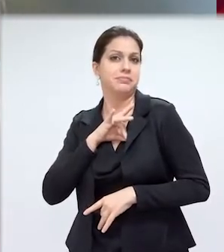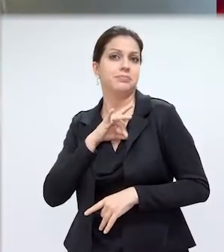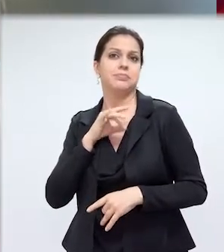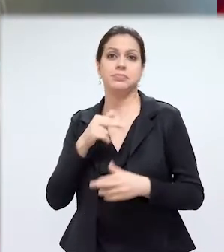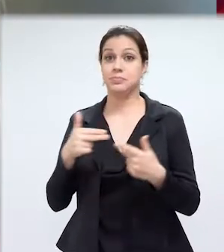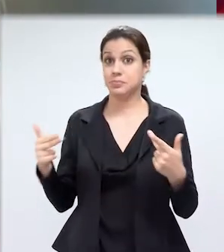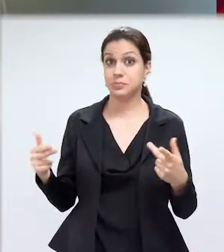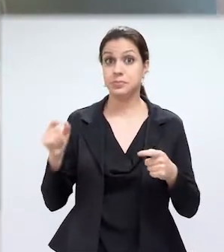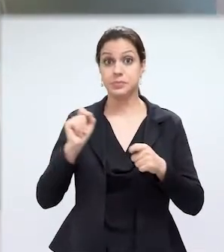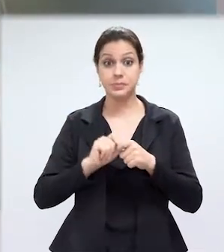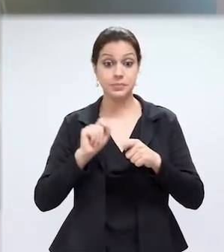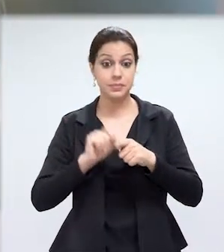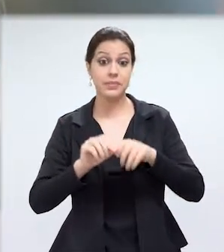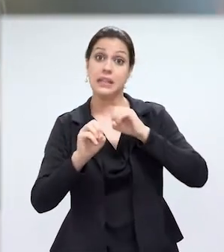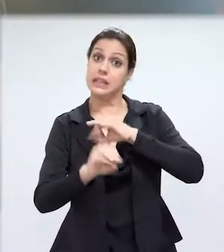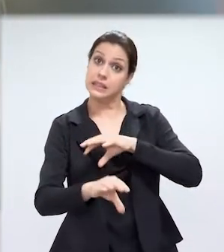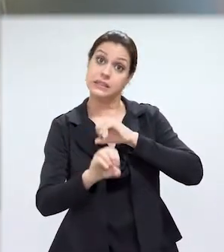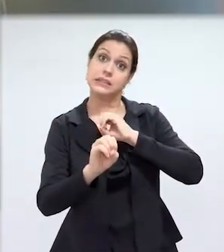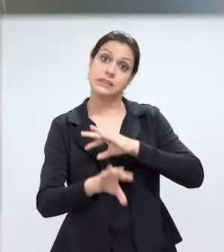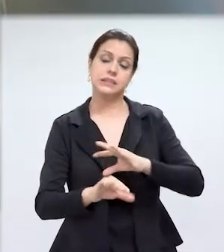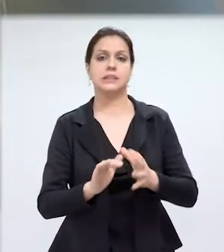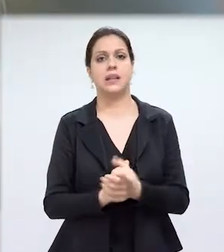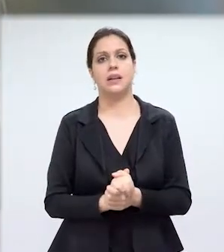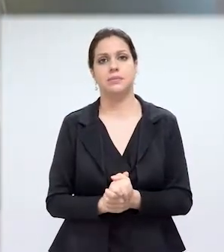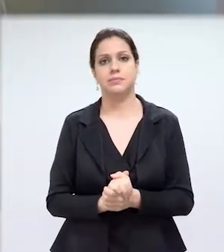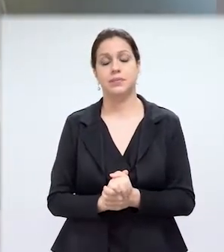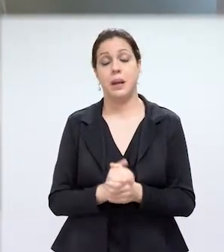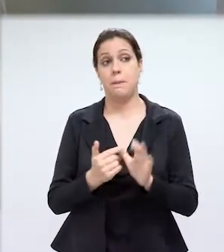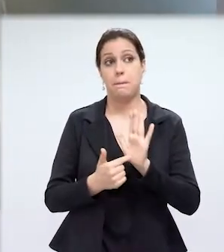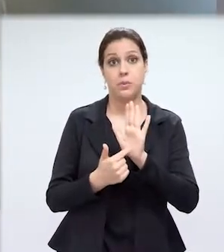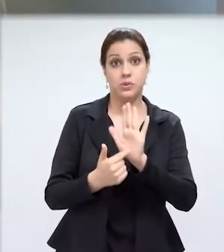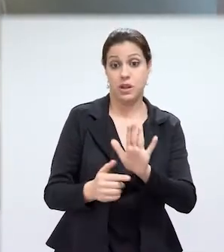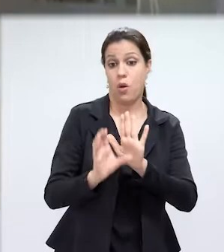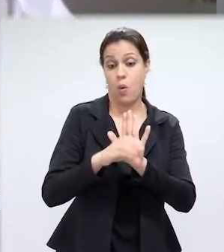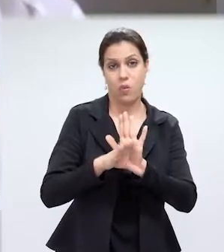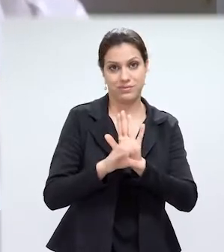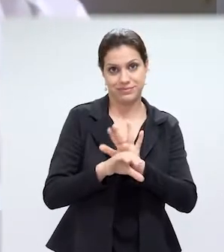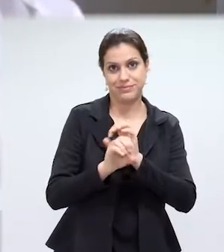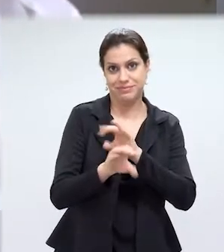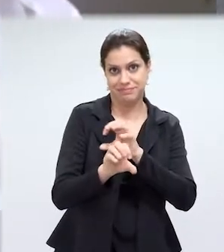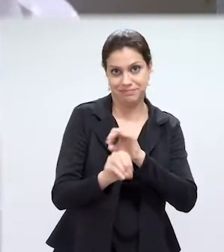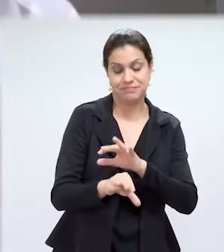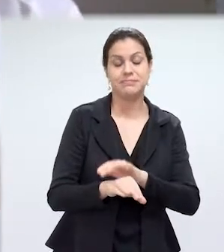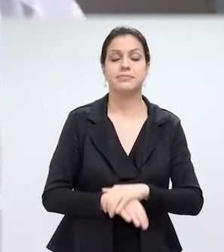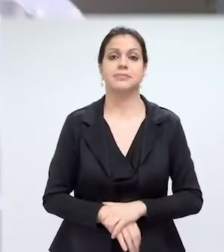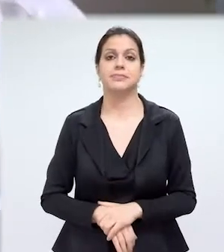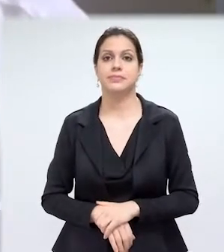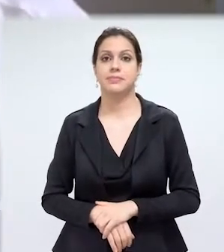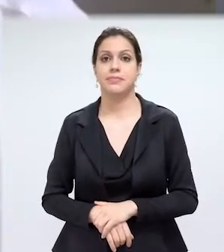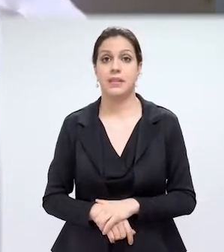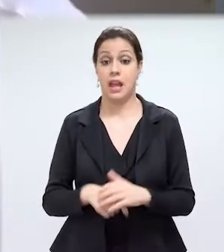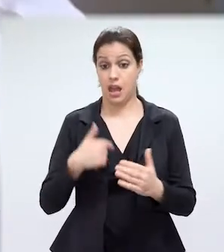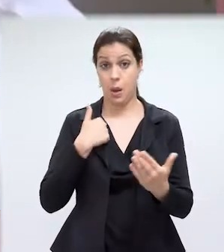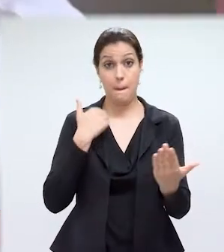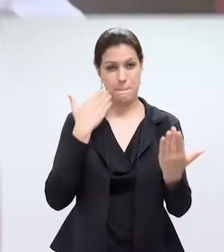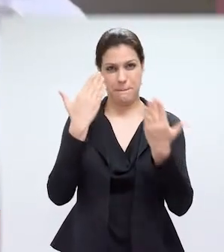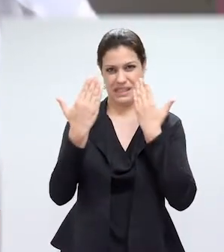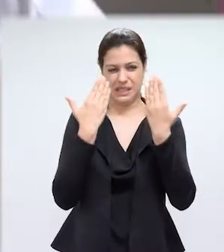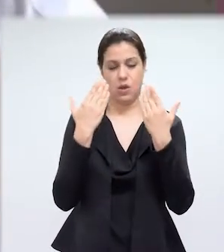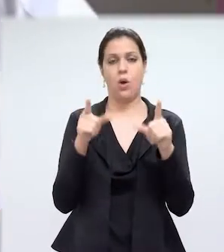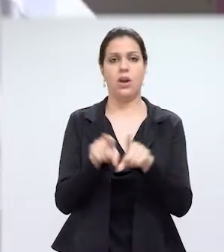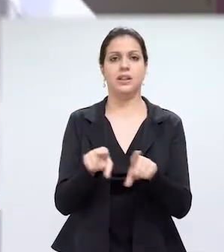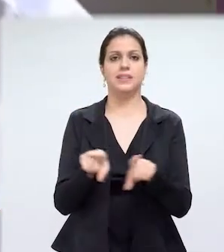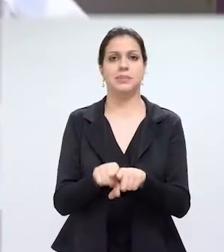colocam personagens, né, vivem personagens para estar desenvolvendo determinados conteúdos,